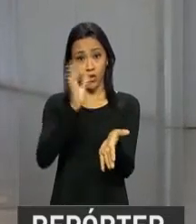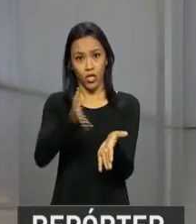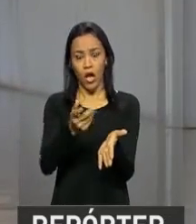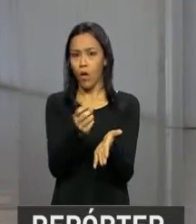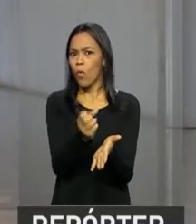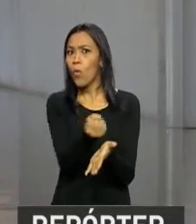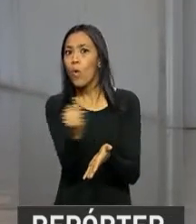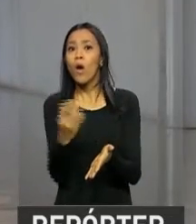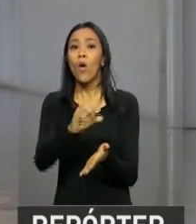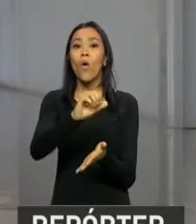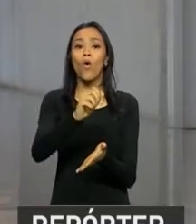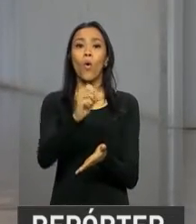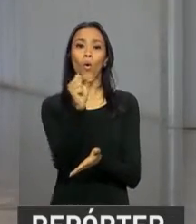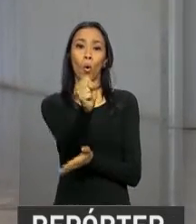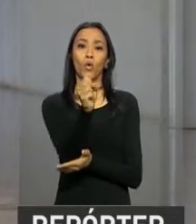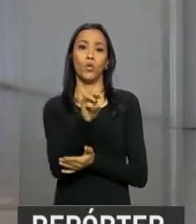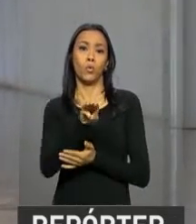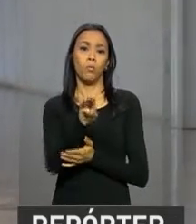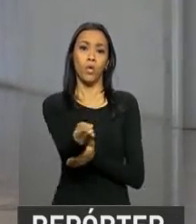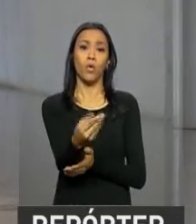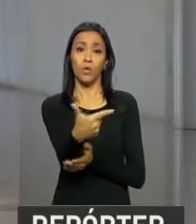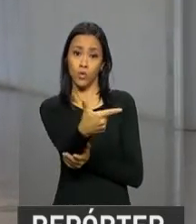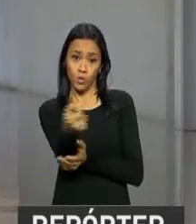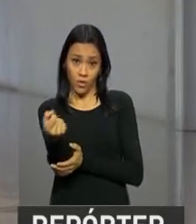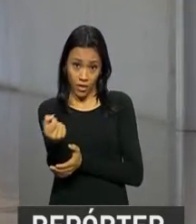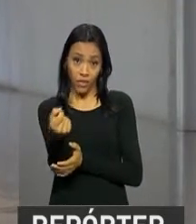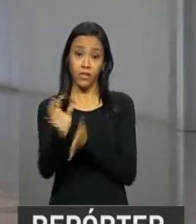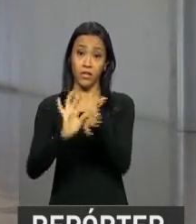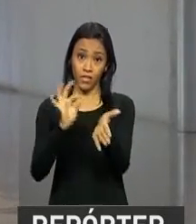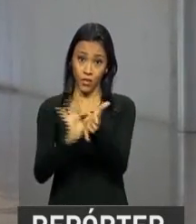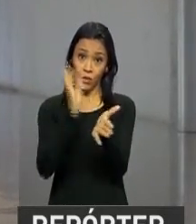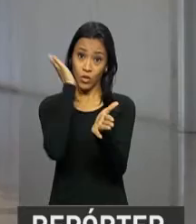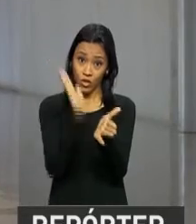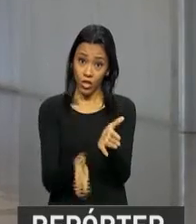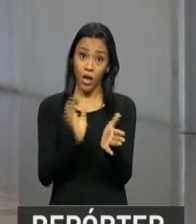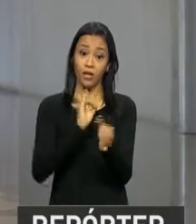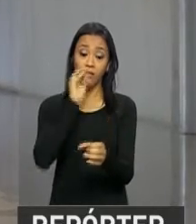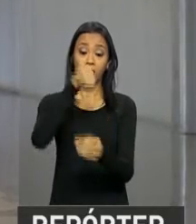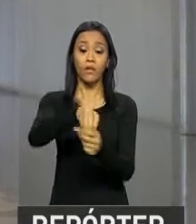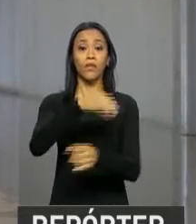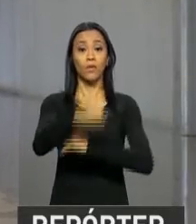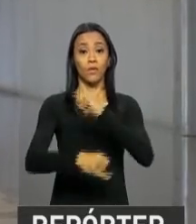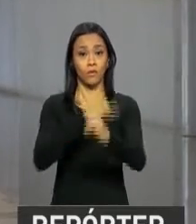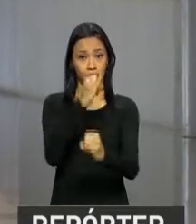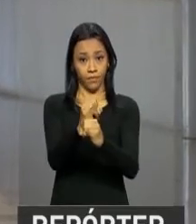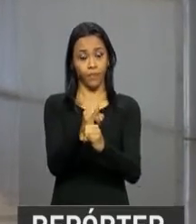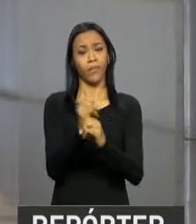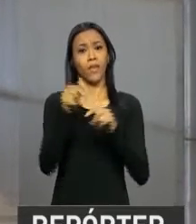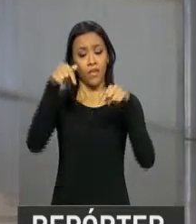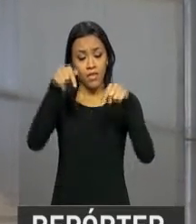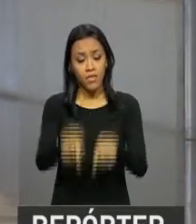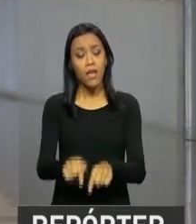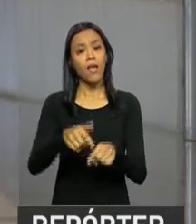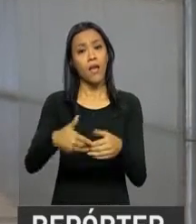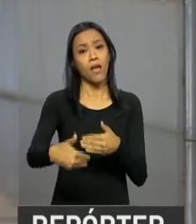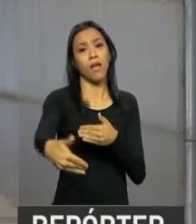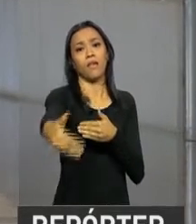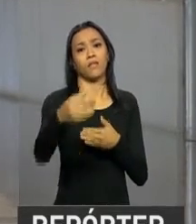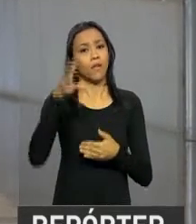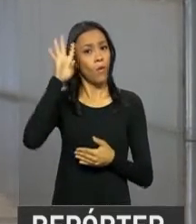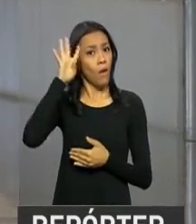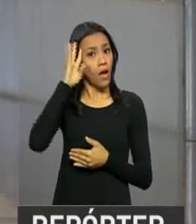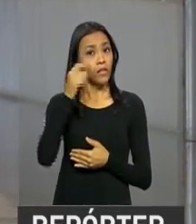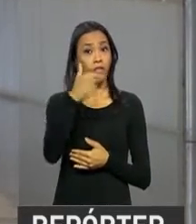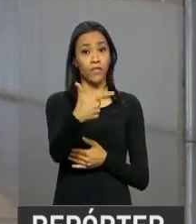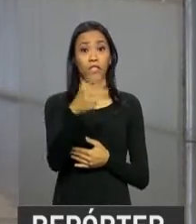mais de 8 milhões e 200 mil inscrições registradas no sistema. E termina nesta quarta-feira, dia 25, o